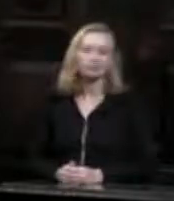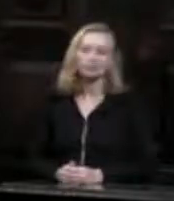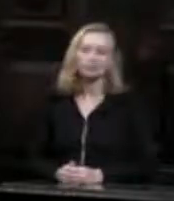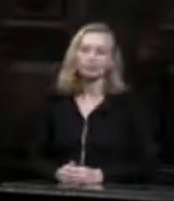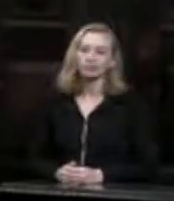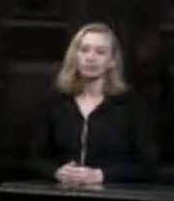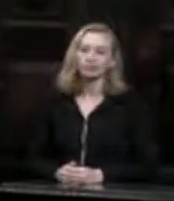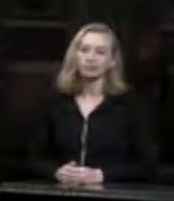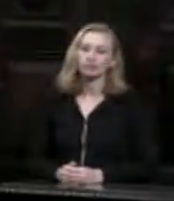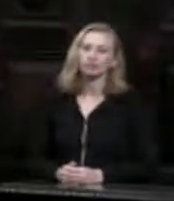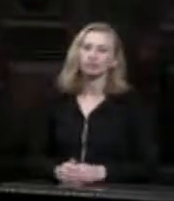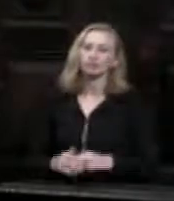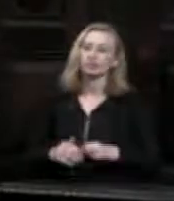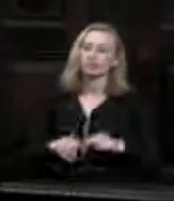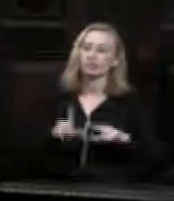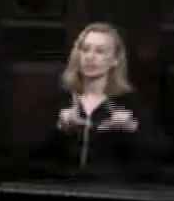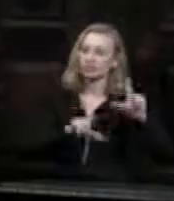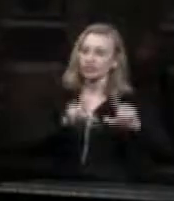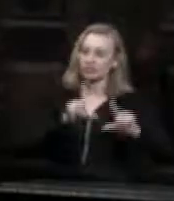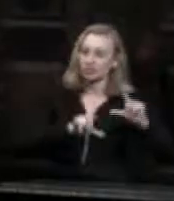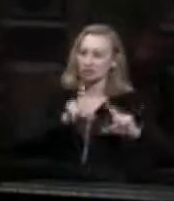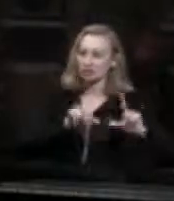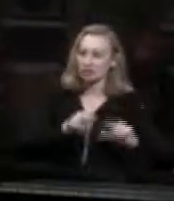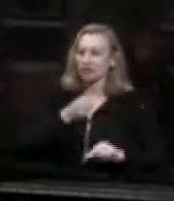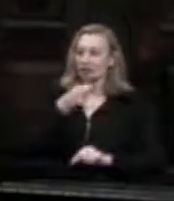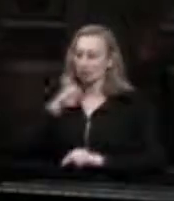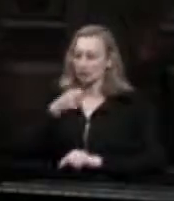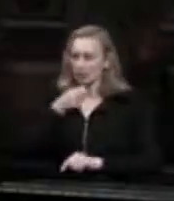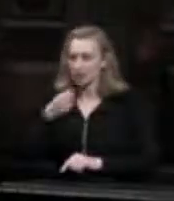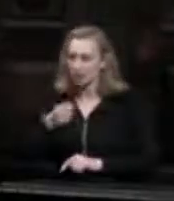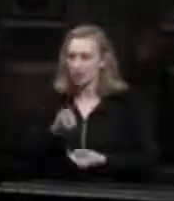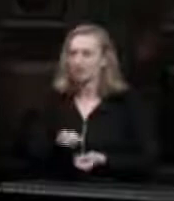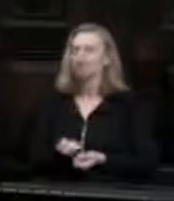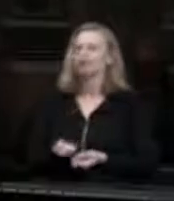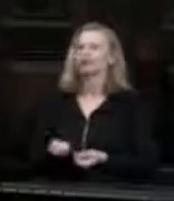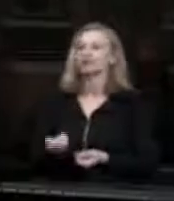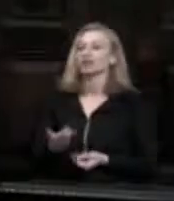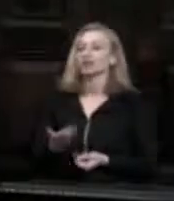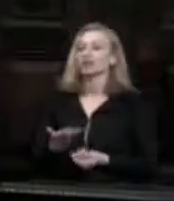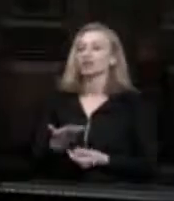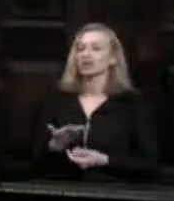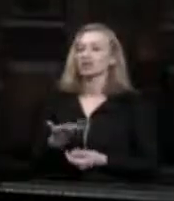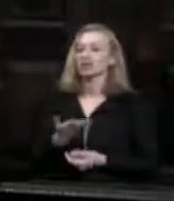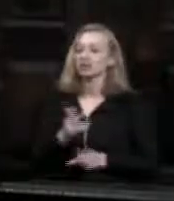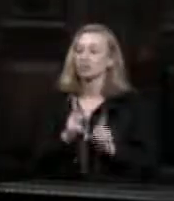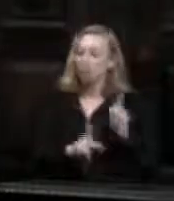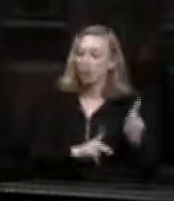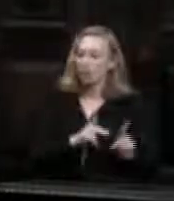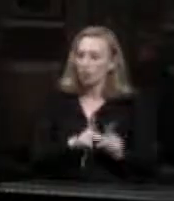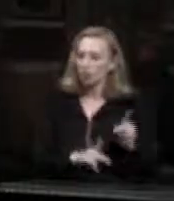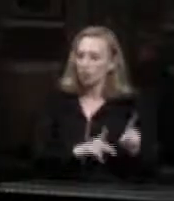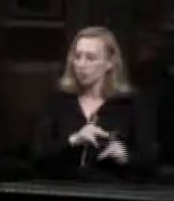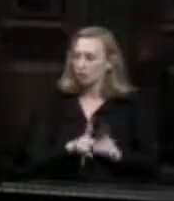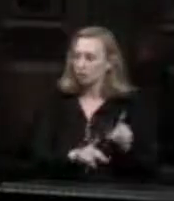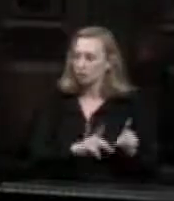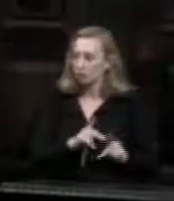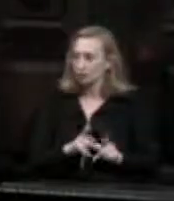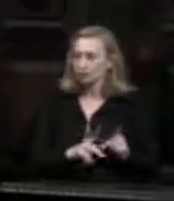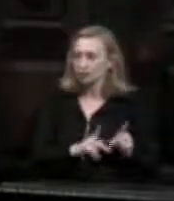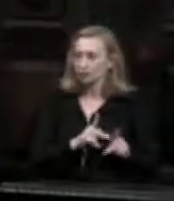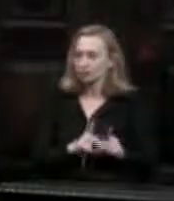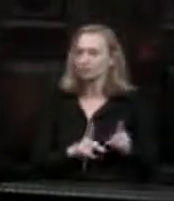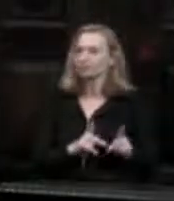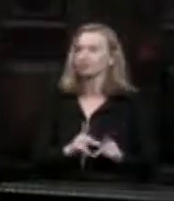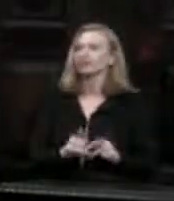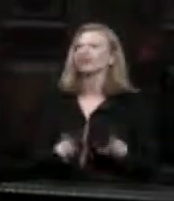funcionários, imprensa, companheiros e companheiras que ocupam as dependências